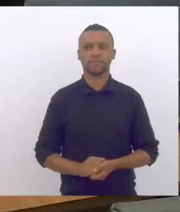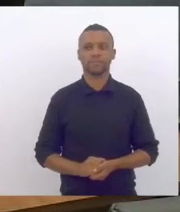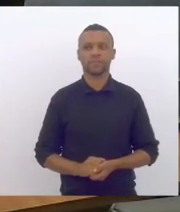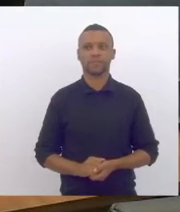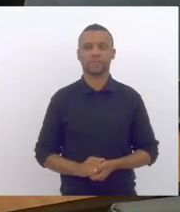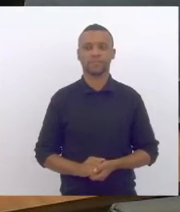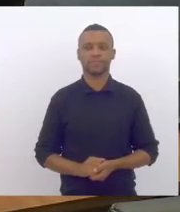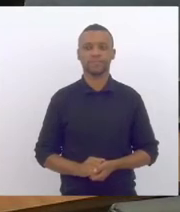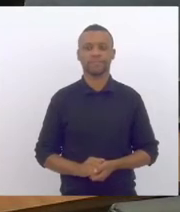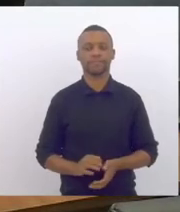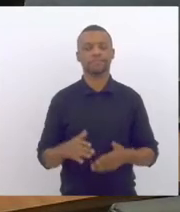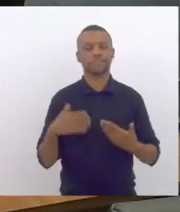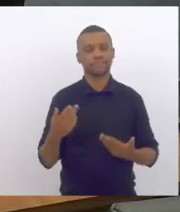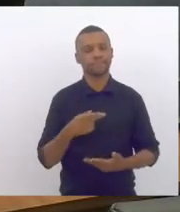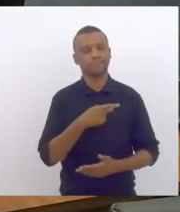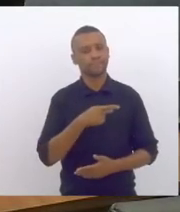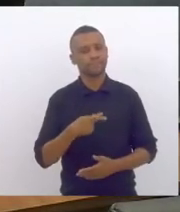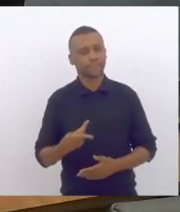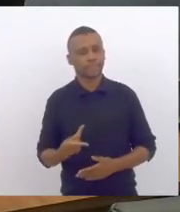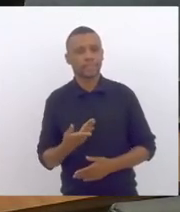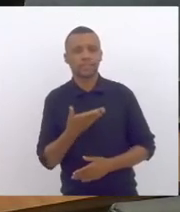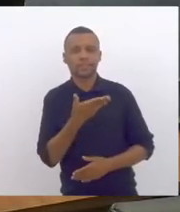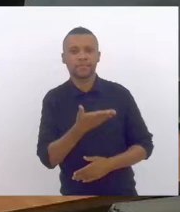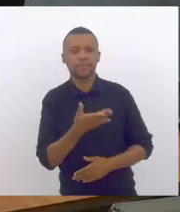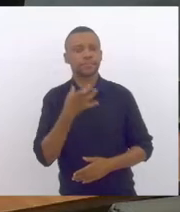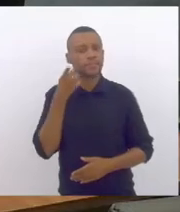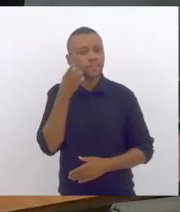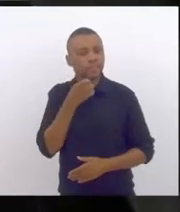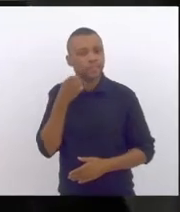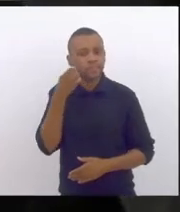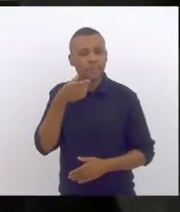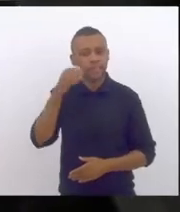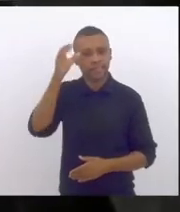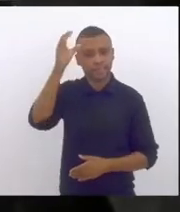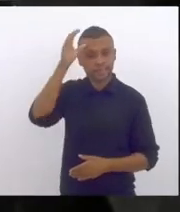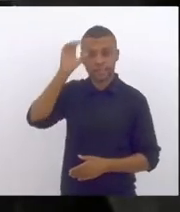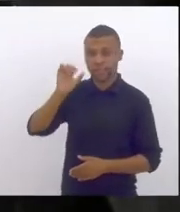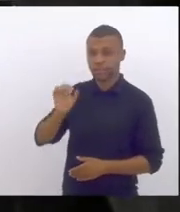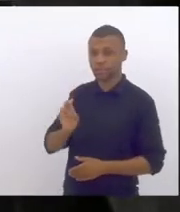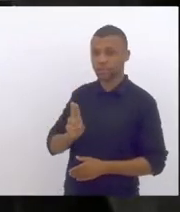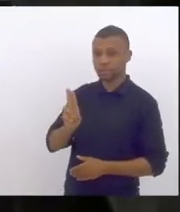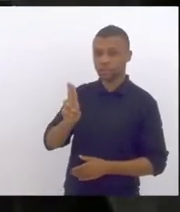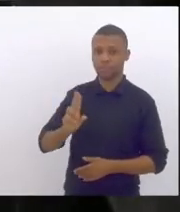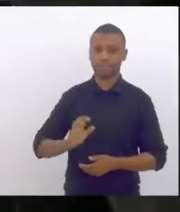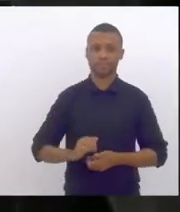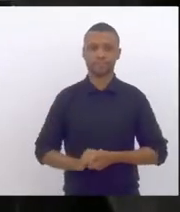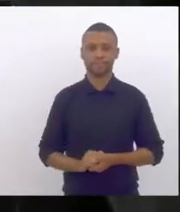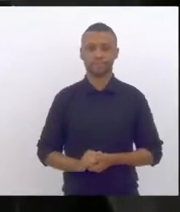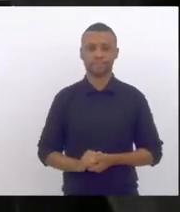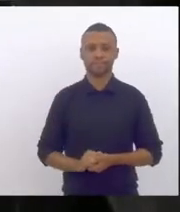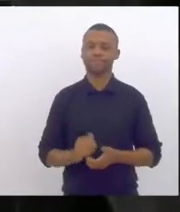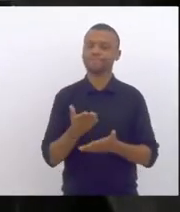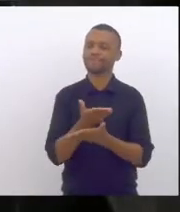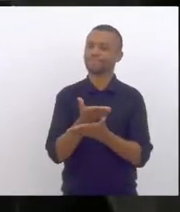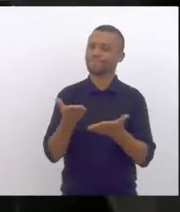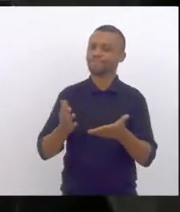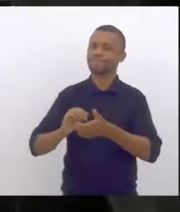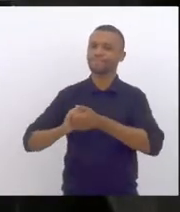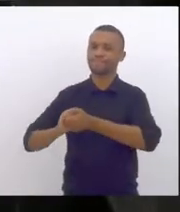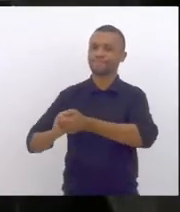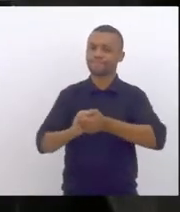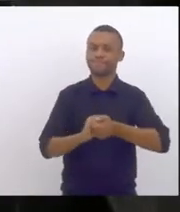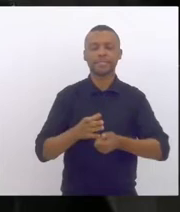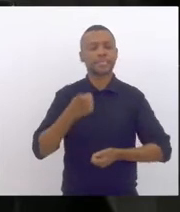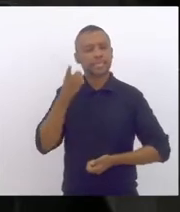senhora Presidente deputada tia Ju senhoras e senhores